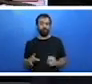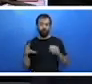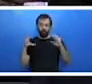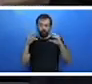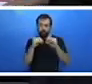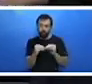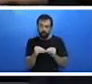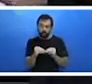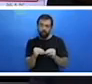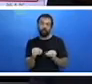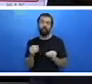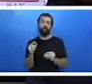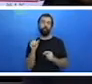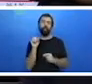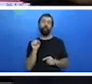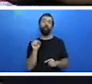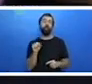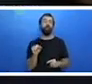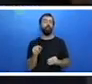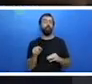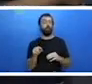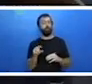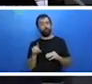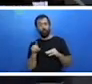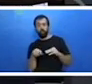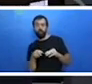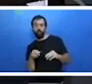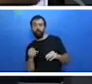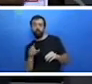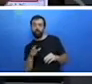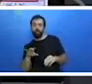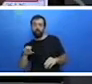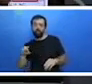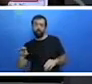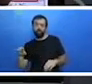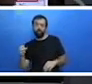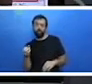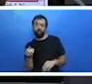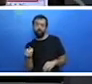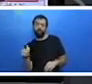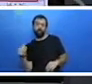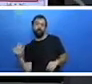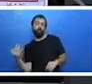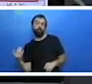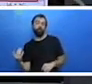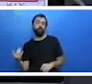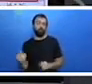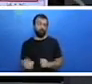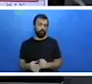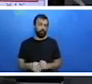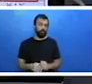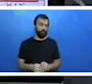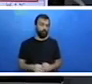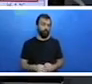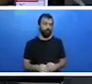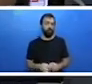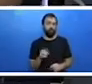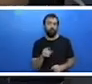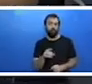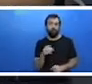quanto ao número representado após a vírgula? O que a gente pensa quando a gente vê esse número após a